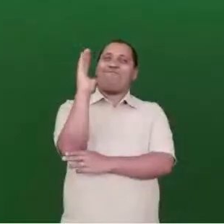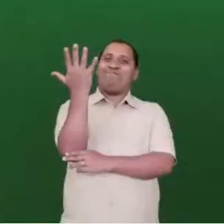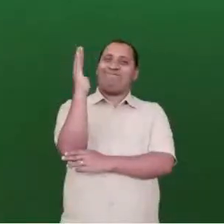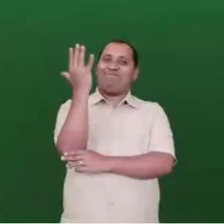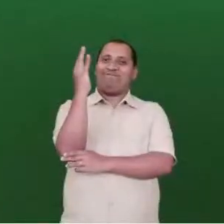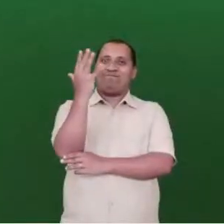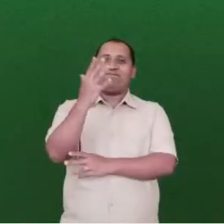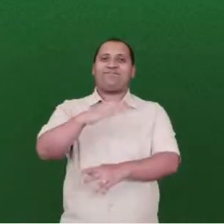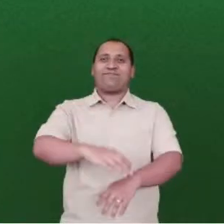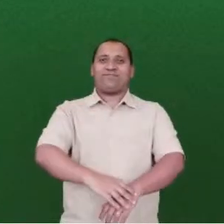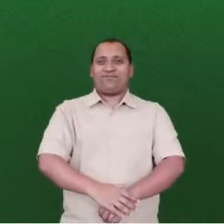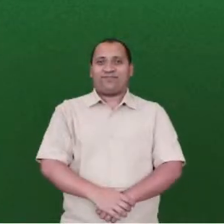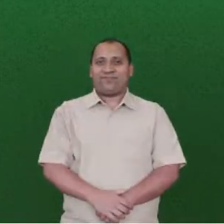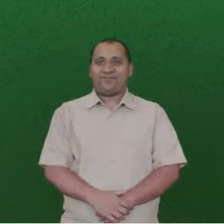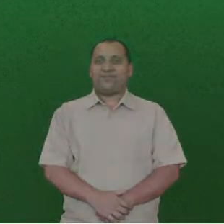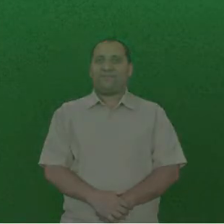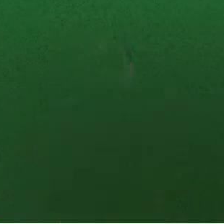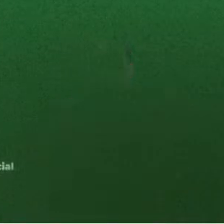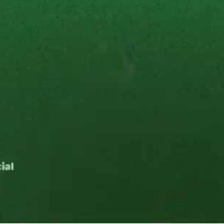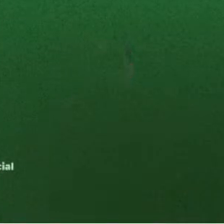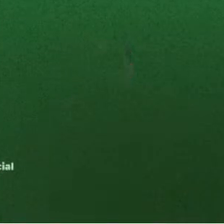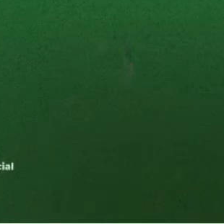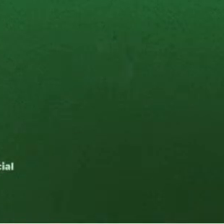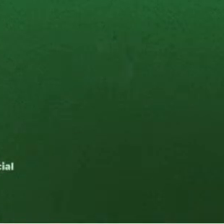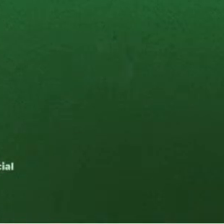Universidade Federal do Pampa.